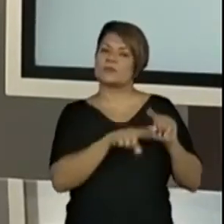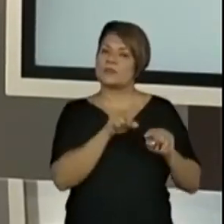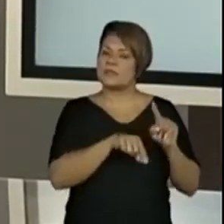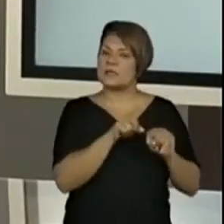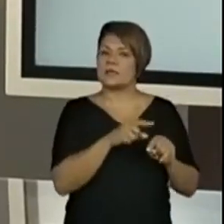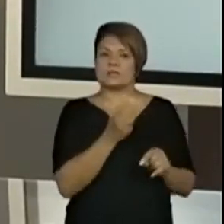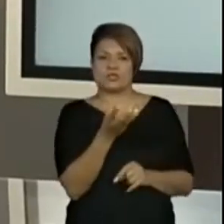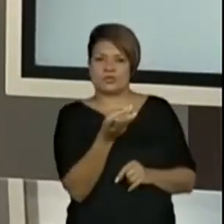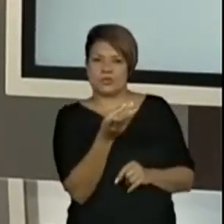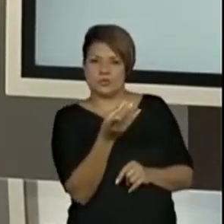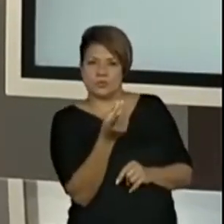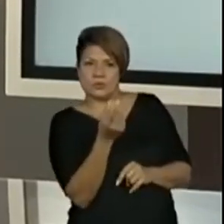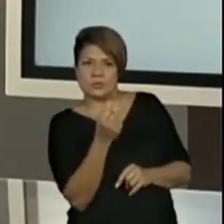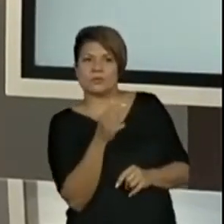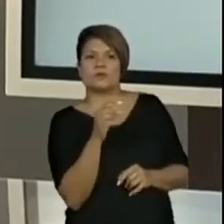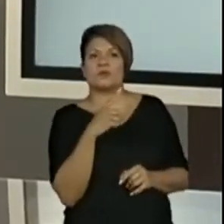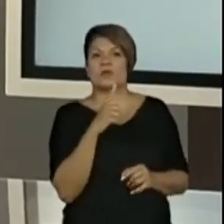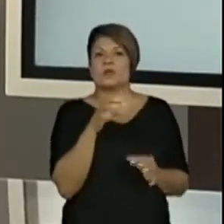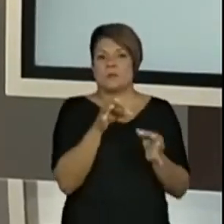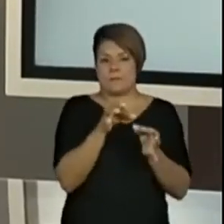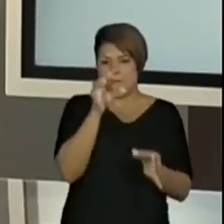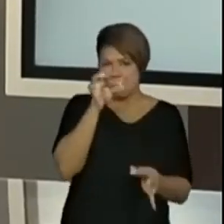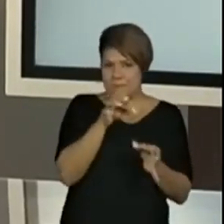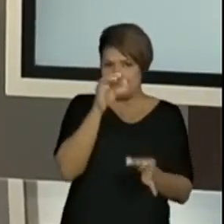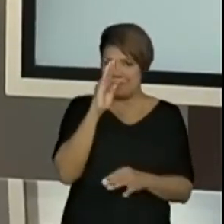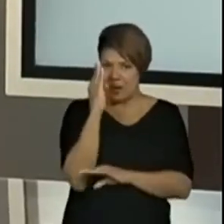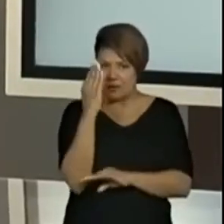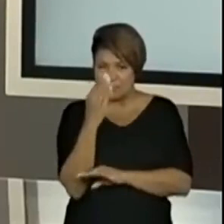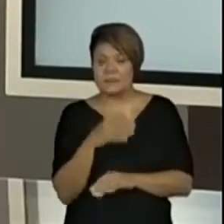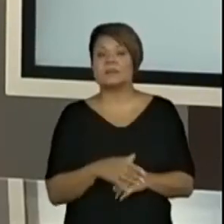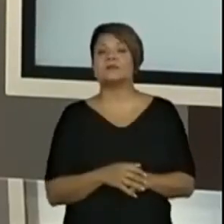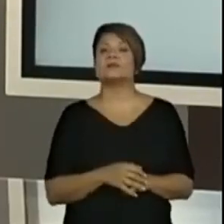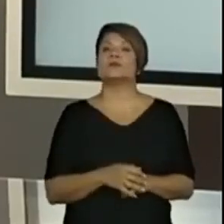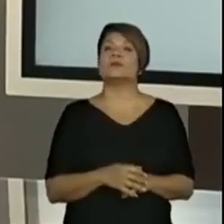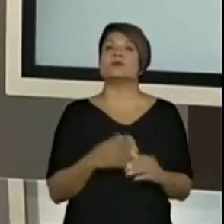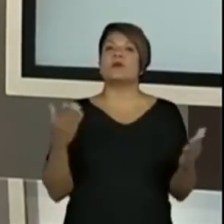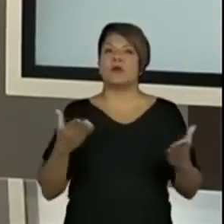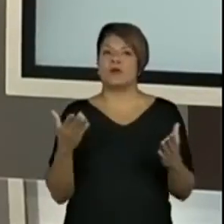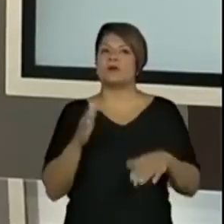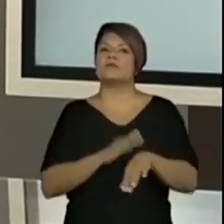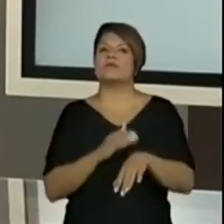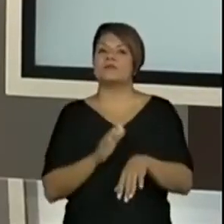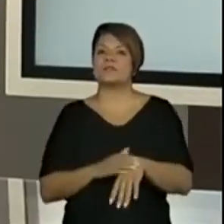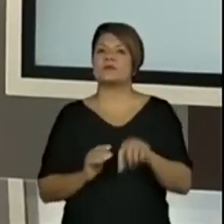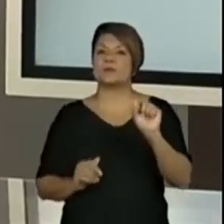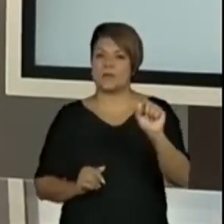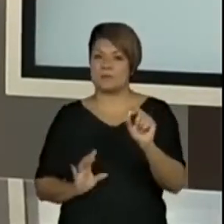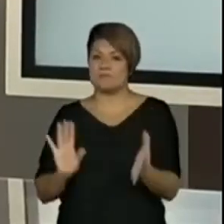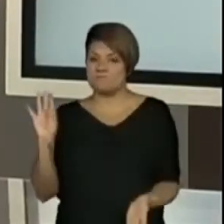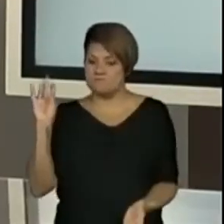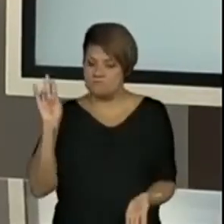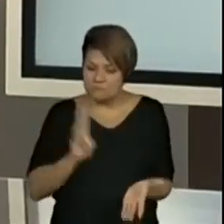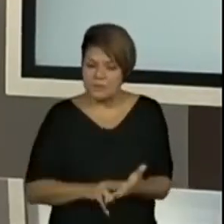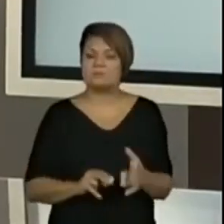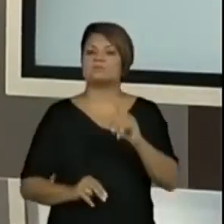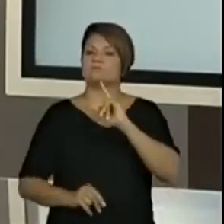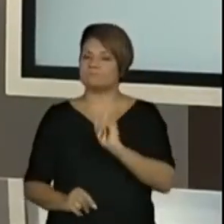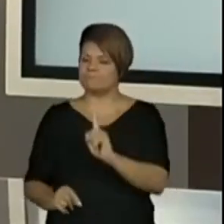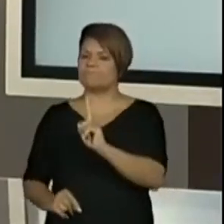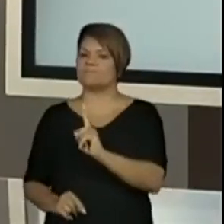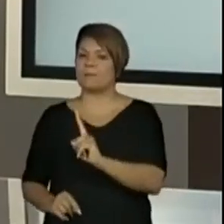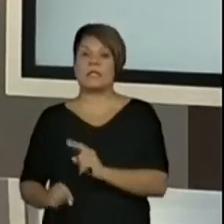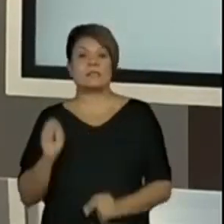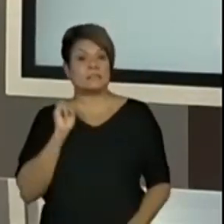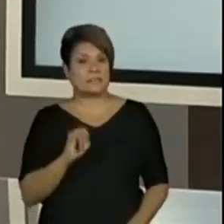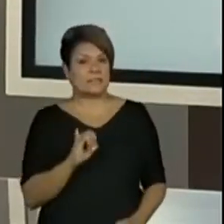está contando, no caso aqui é palito. Então, o que, que nós vamos fazer agora? Validar isso. Tá. Ver se vocês estimaram,